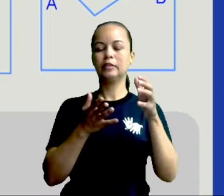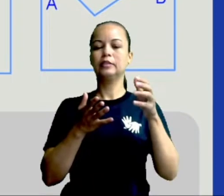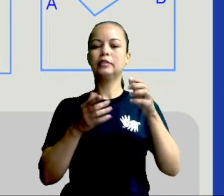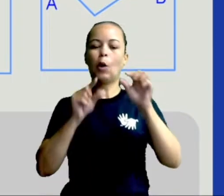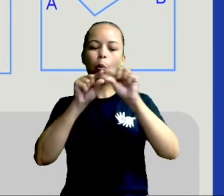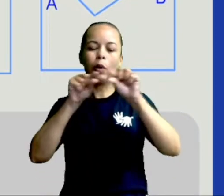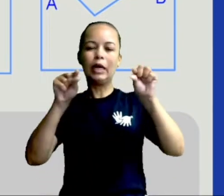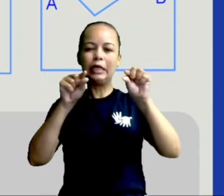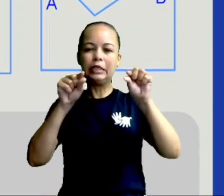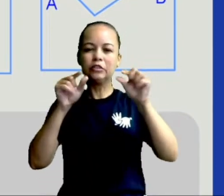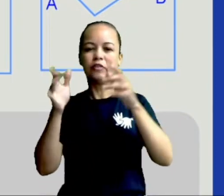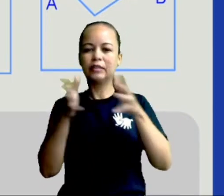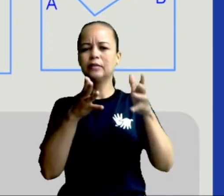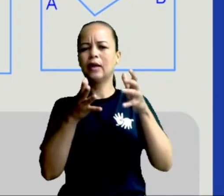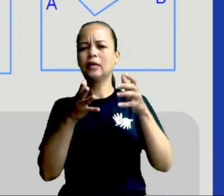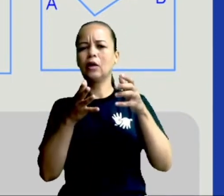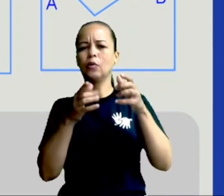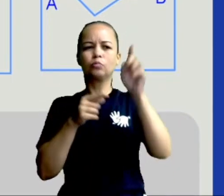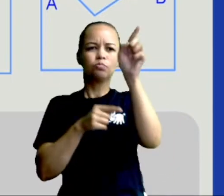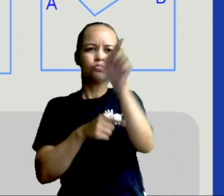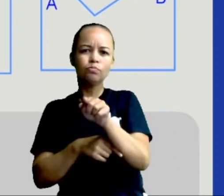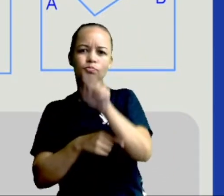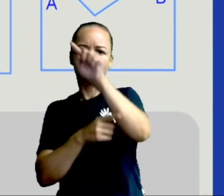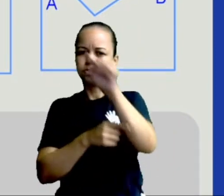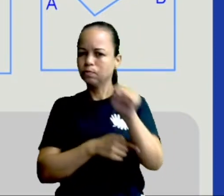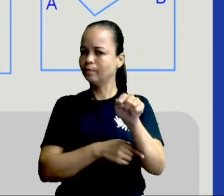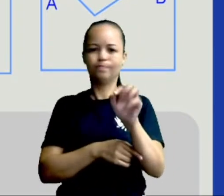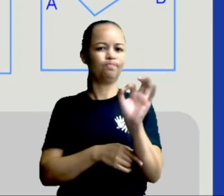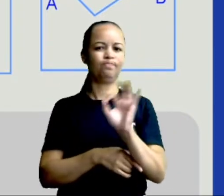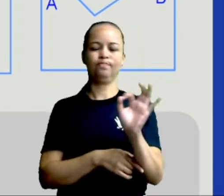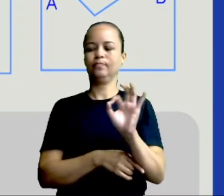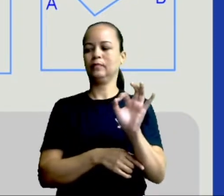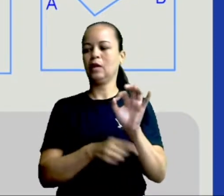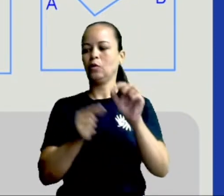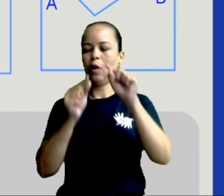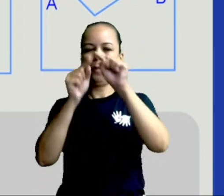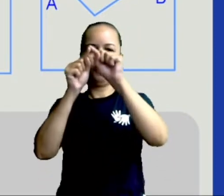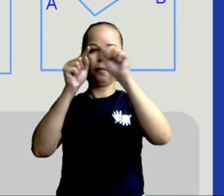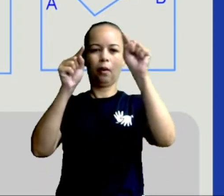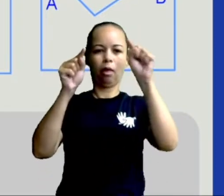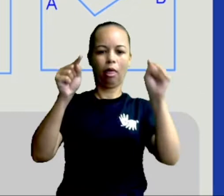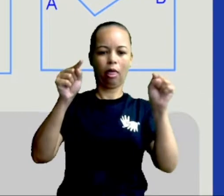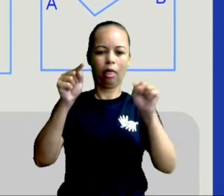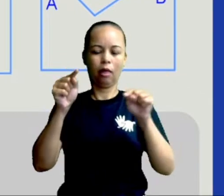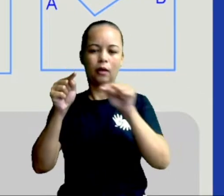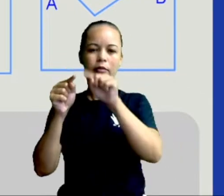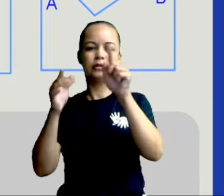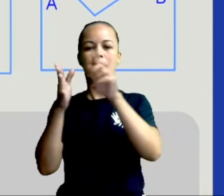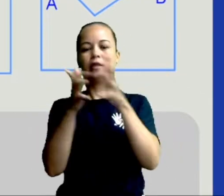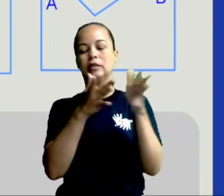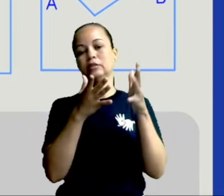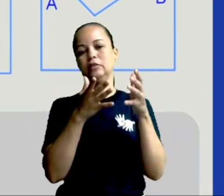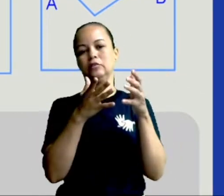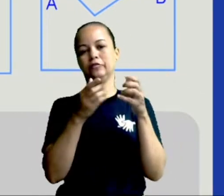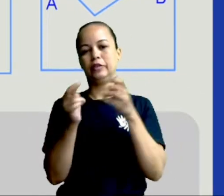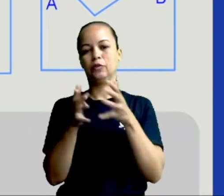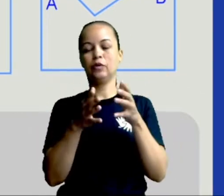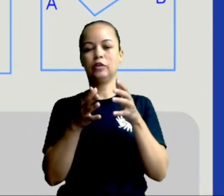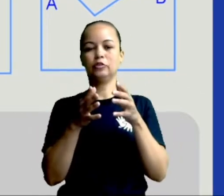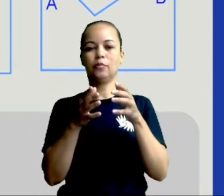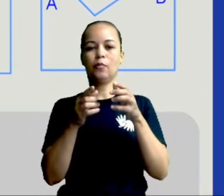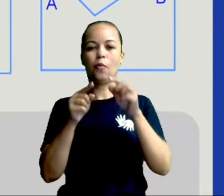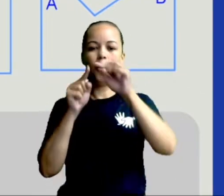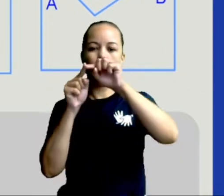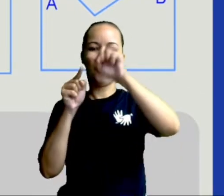de reta que não se cruzam. Em outras palavras, são figuras geométricas planas formadas por